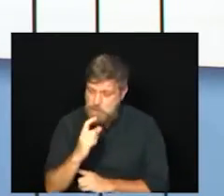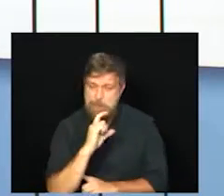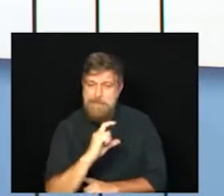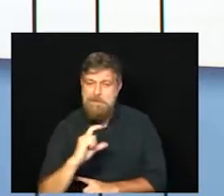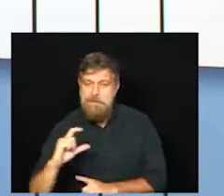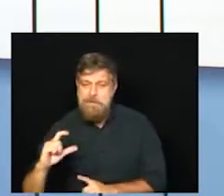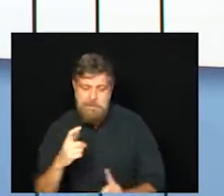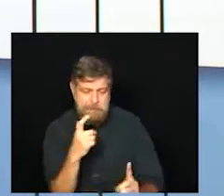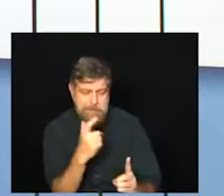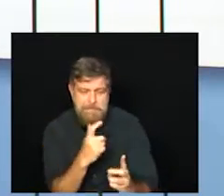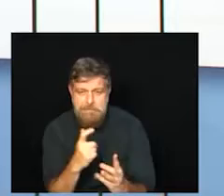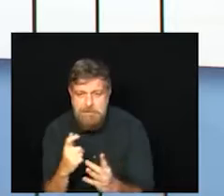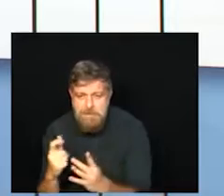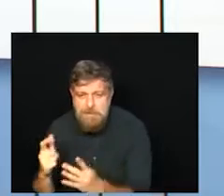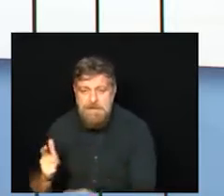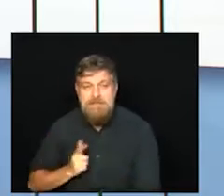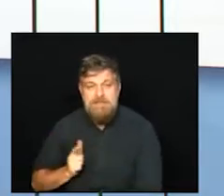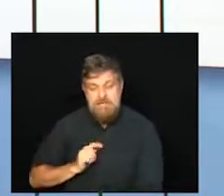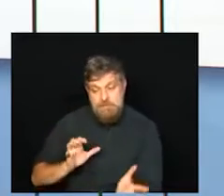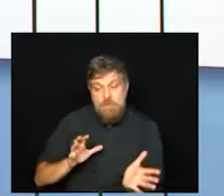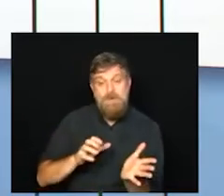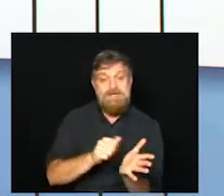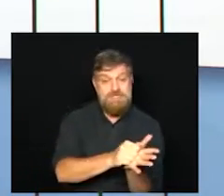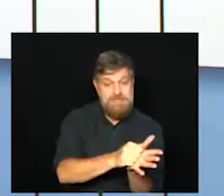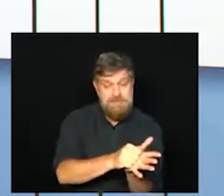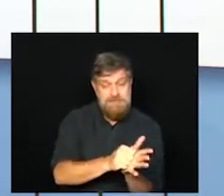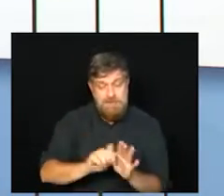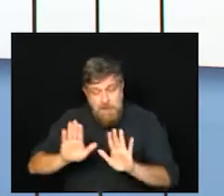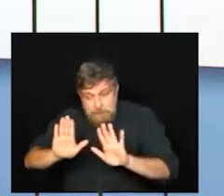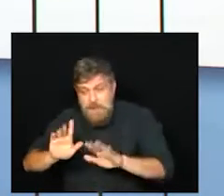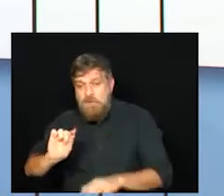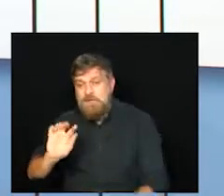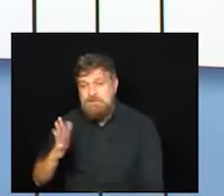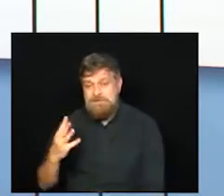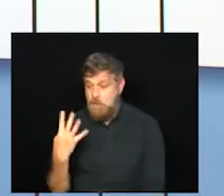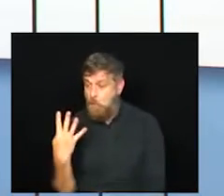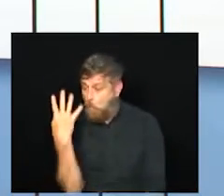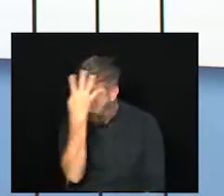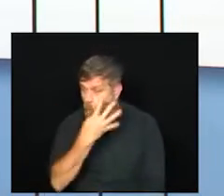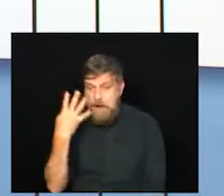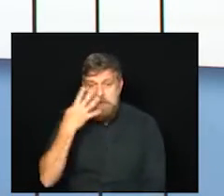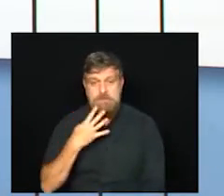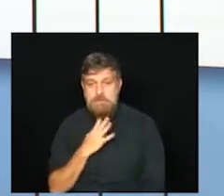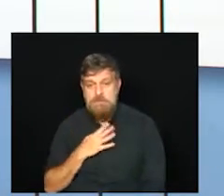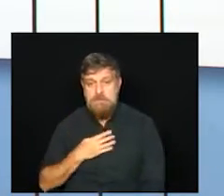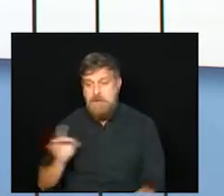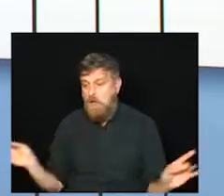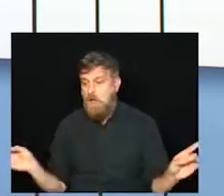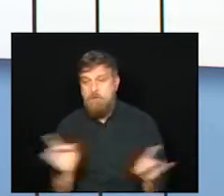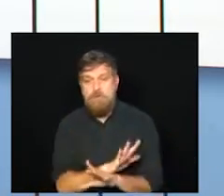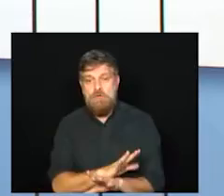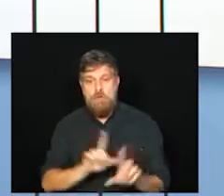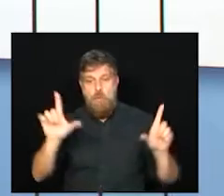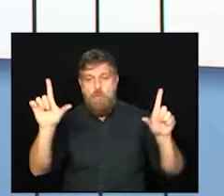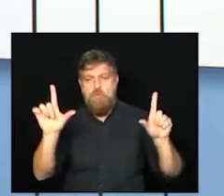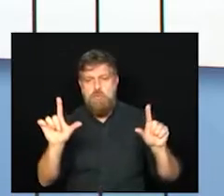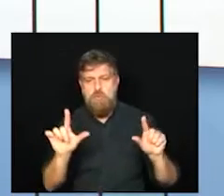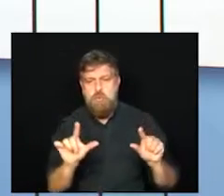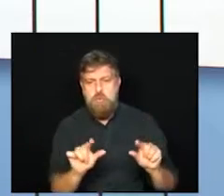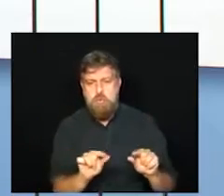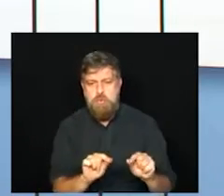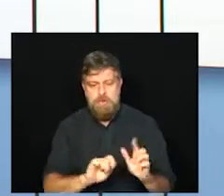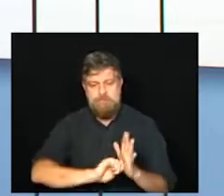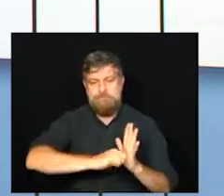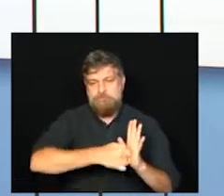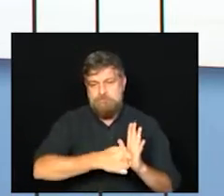doses disponibilizadas através do agendamento. E em 4 horas, esse agendamento foi preenchido. Então, a Prefeitura